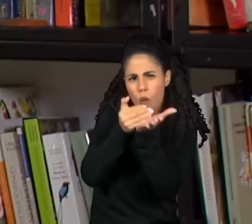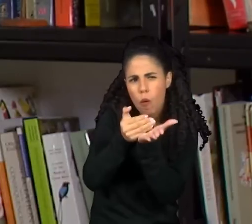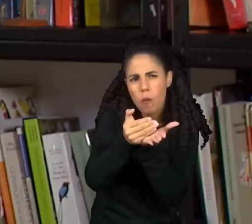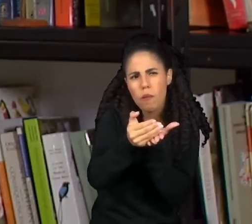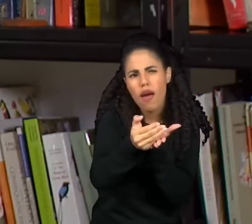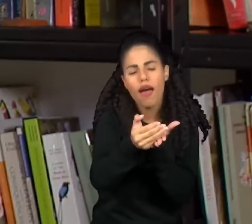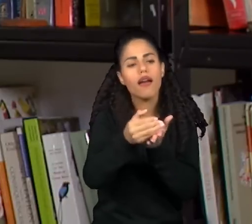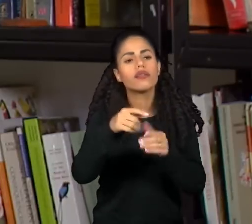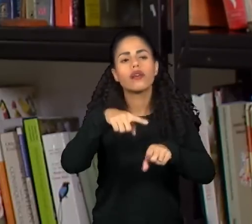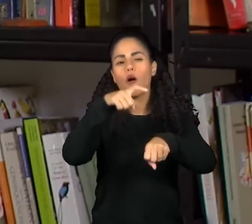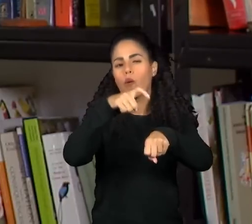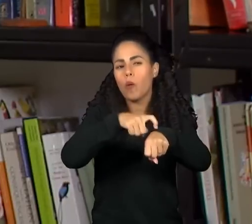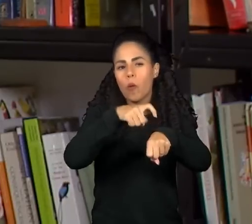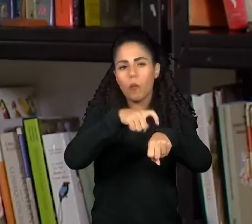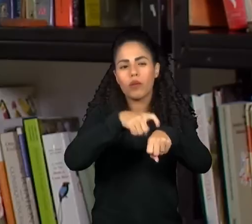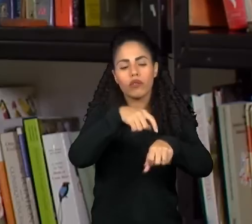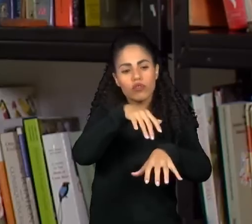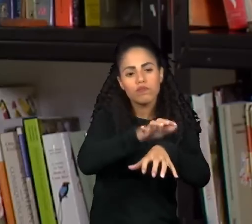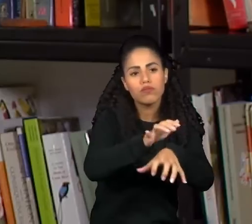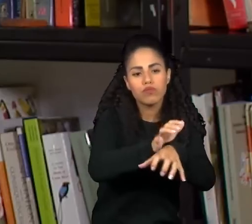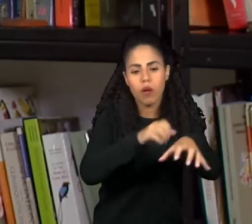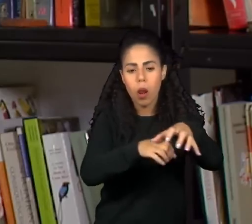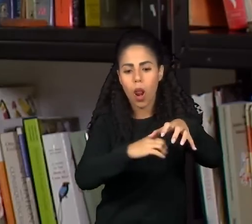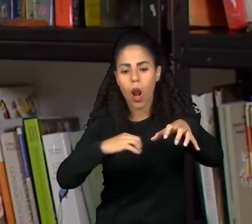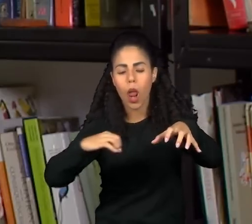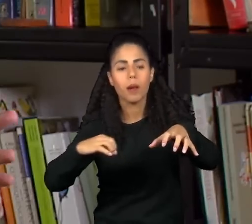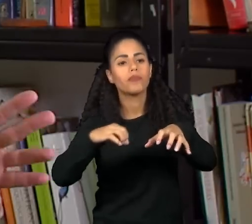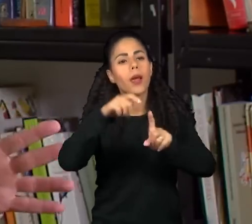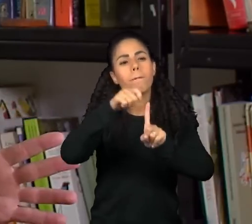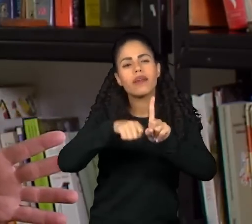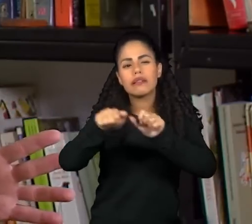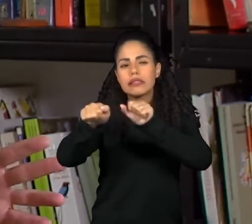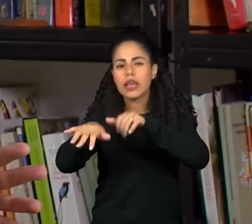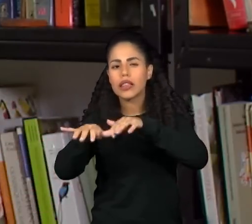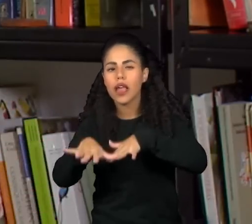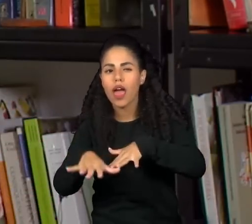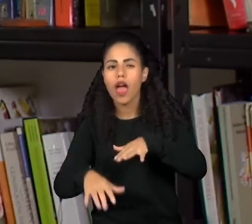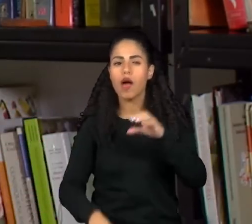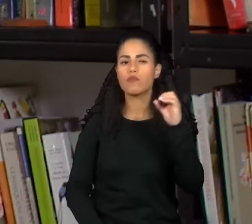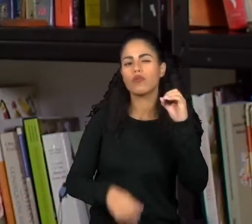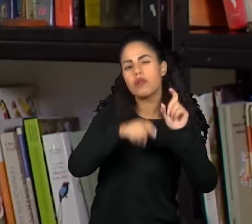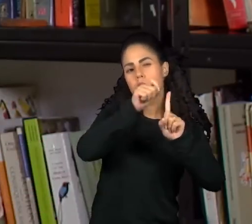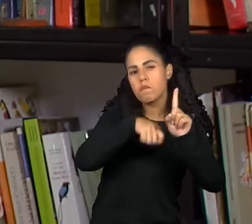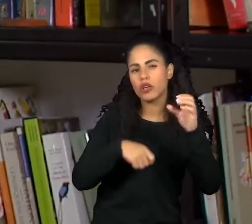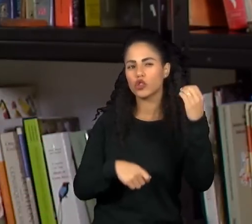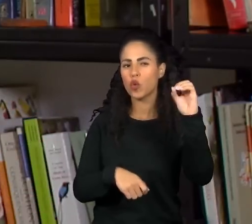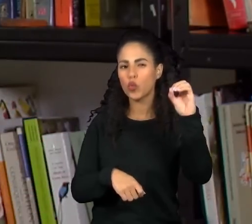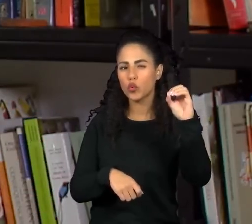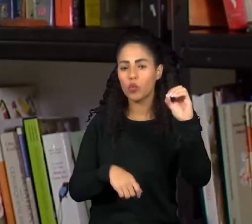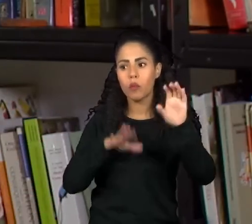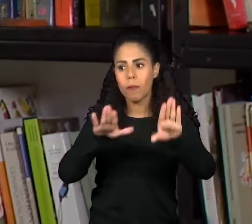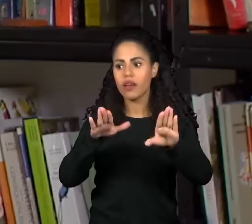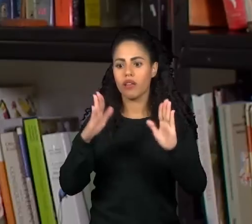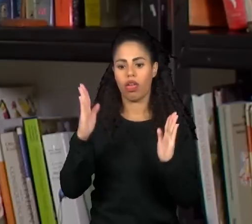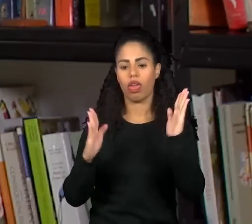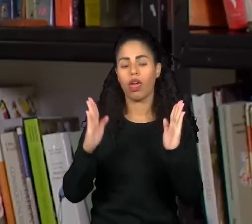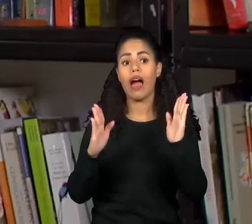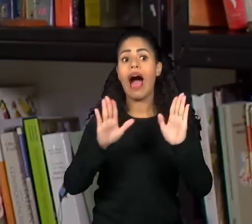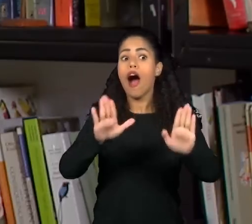de reprodução setembro, outubro, e está começando mais cedo, porque o inverno está menos